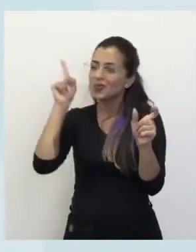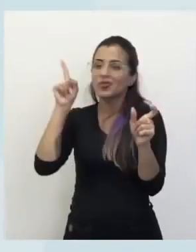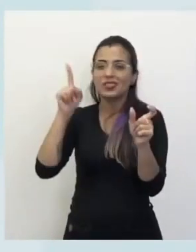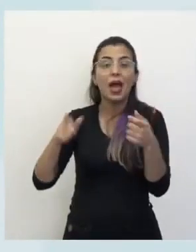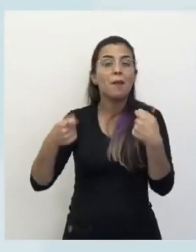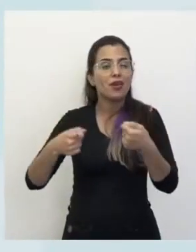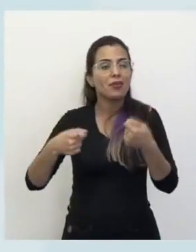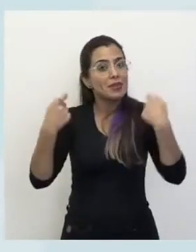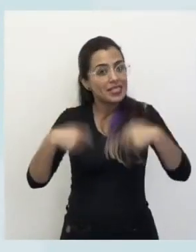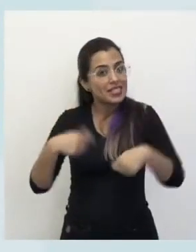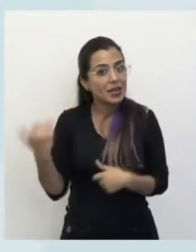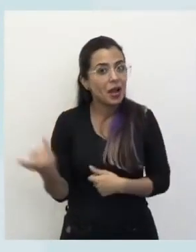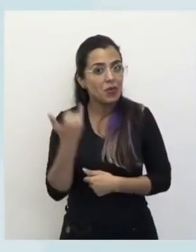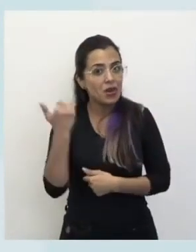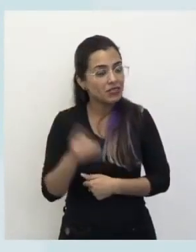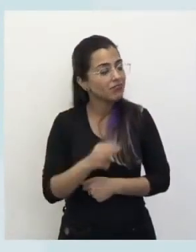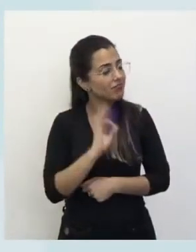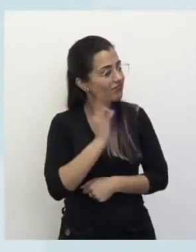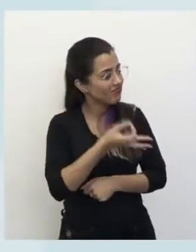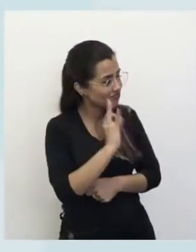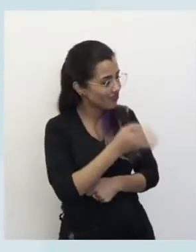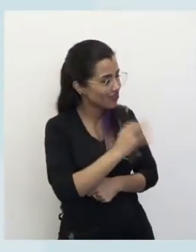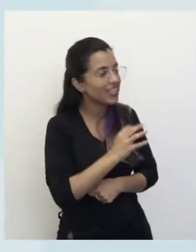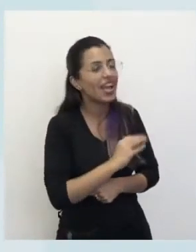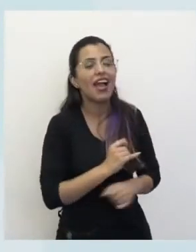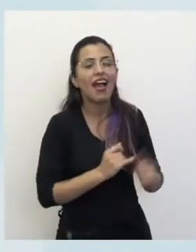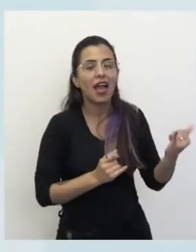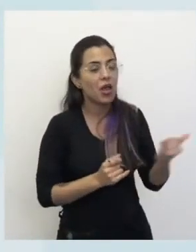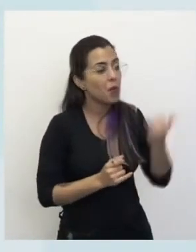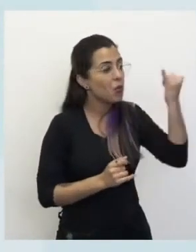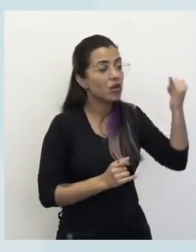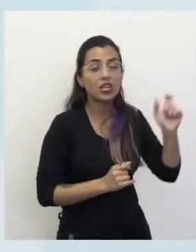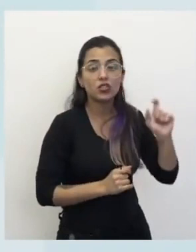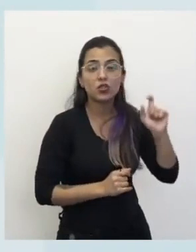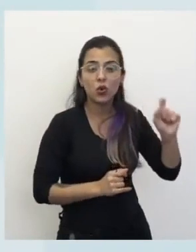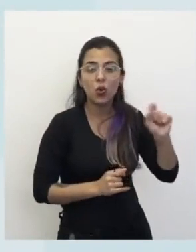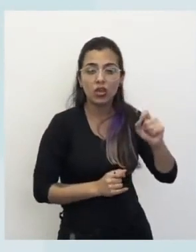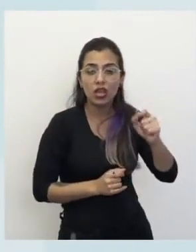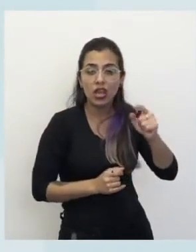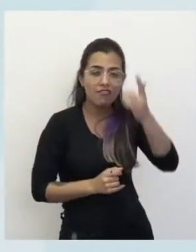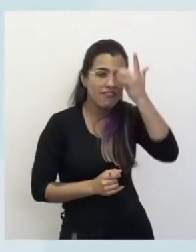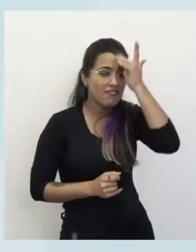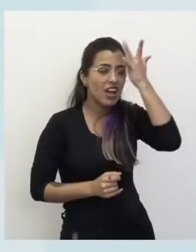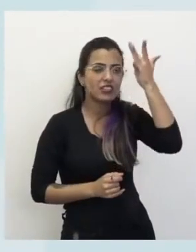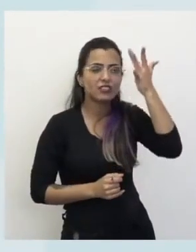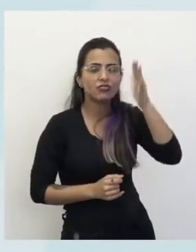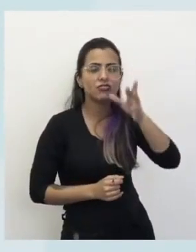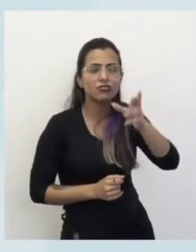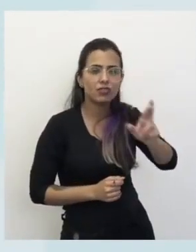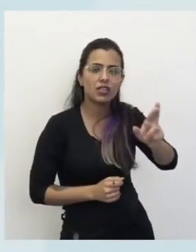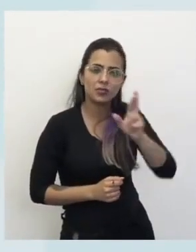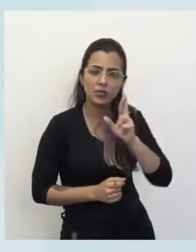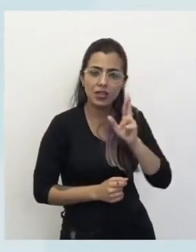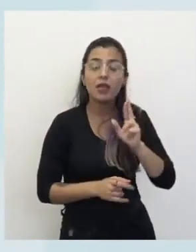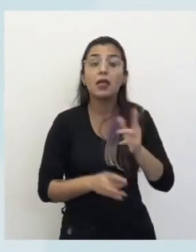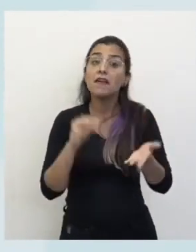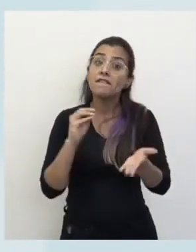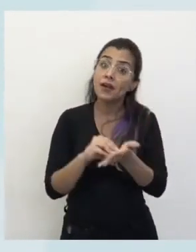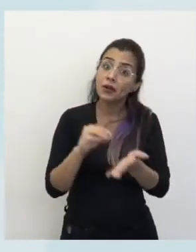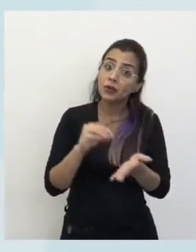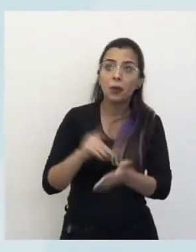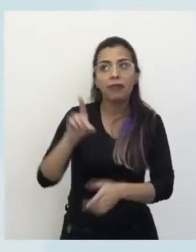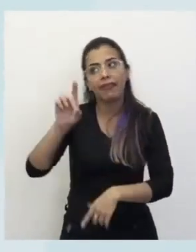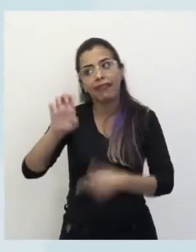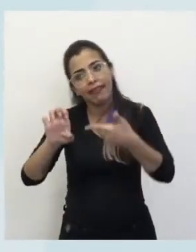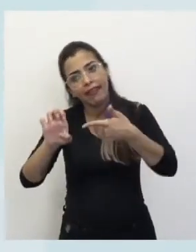dos articuladores, a gente pegou um exemplo que facilmente vocês, quando foram respondendo aqui, já perceberam. Falta um D,